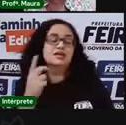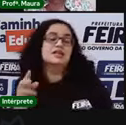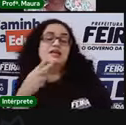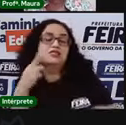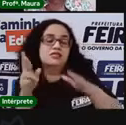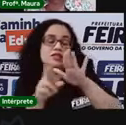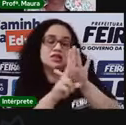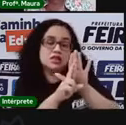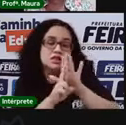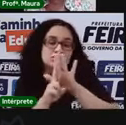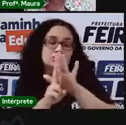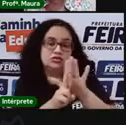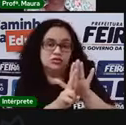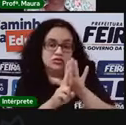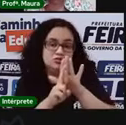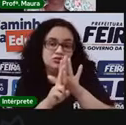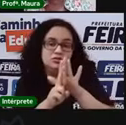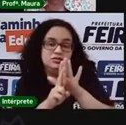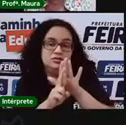auto-identificar.